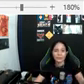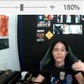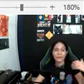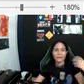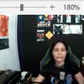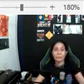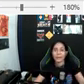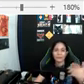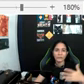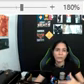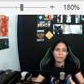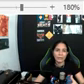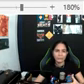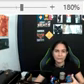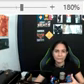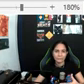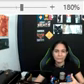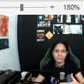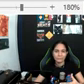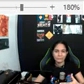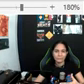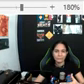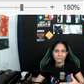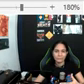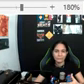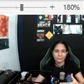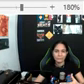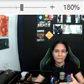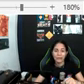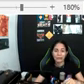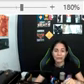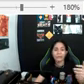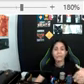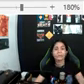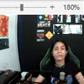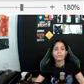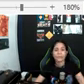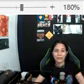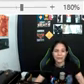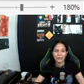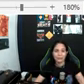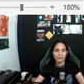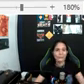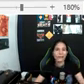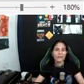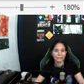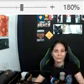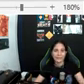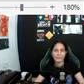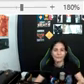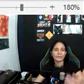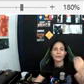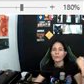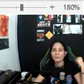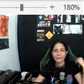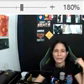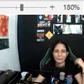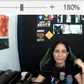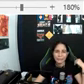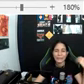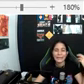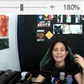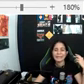o esperado, ela cresceu a mais ou a menos. Se eu não coletar esse dado aqui, como é que eu vou saber? Não tenho, né, e eu não tenho